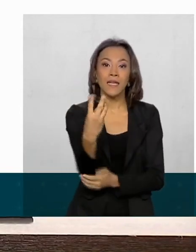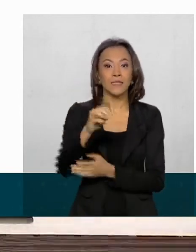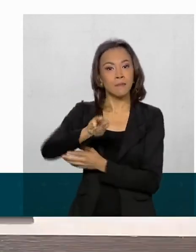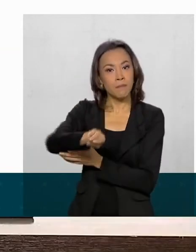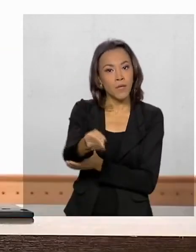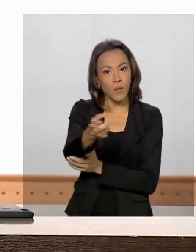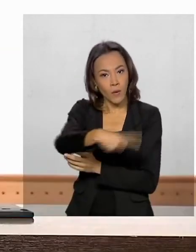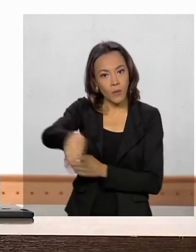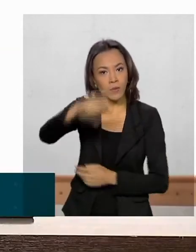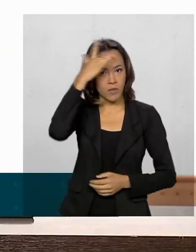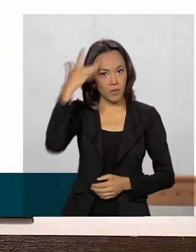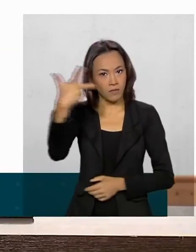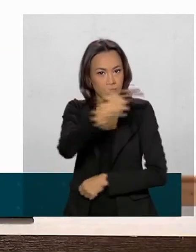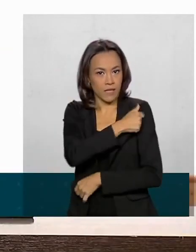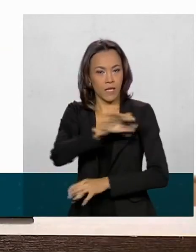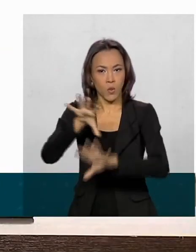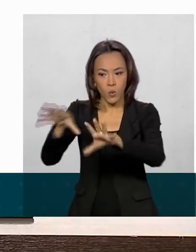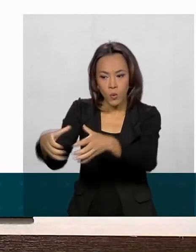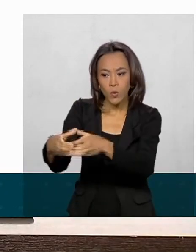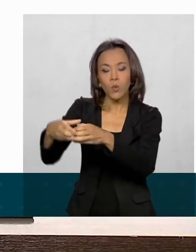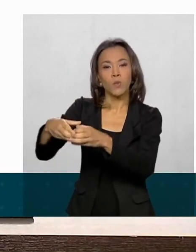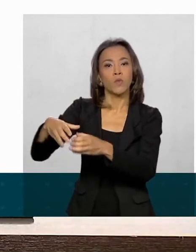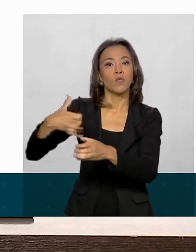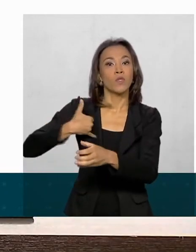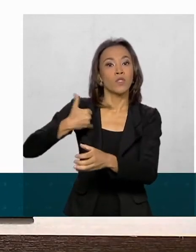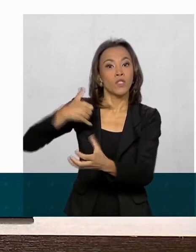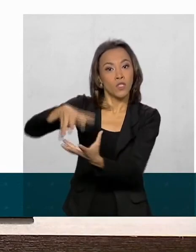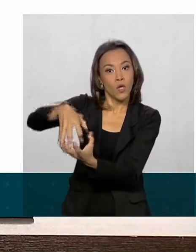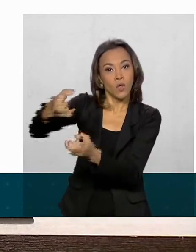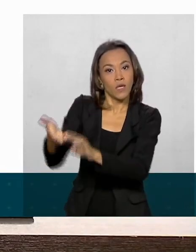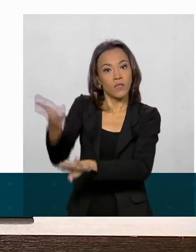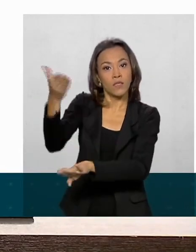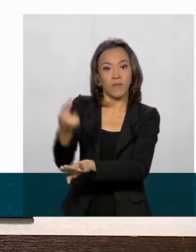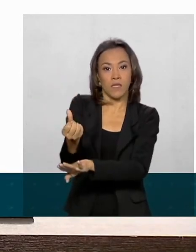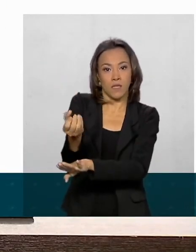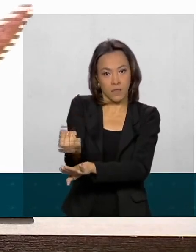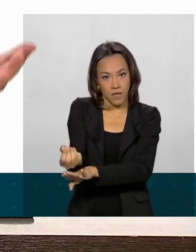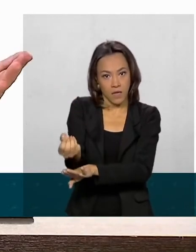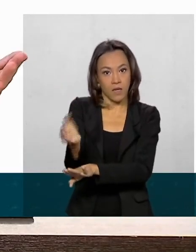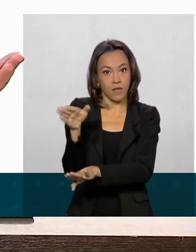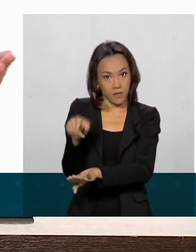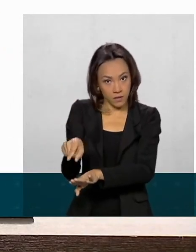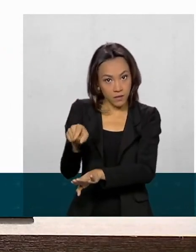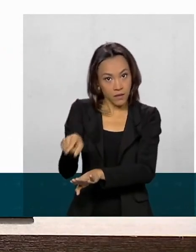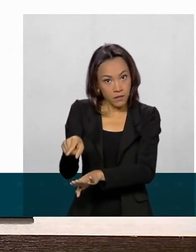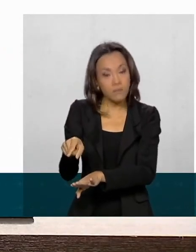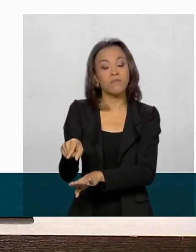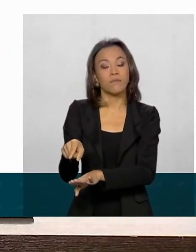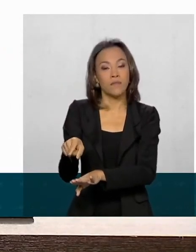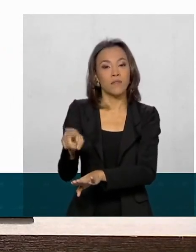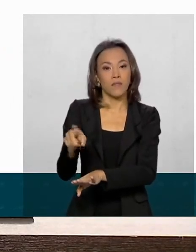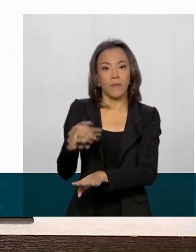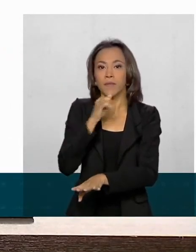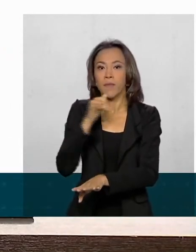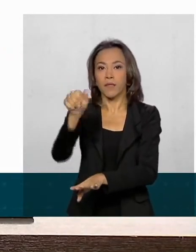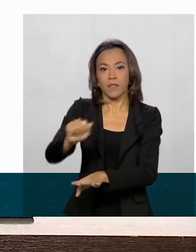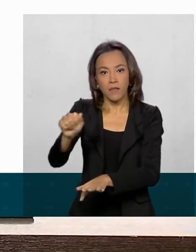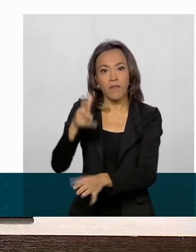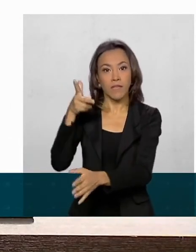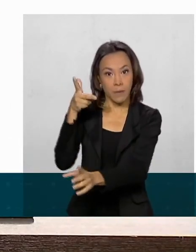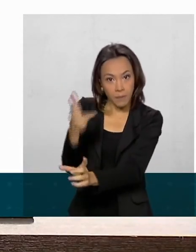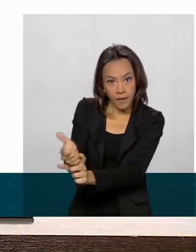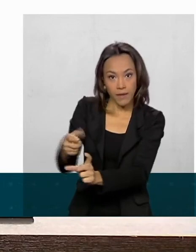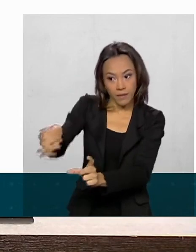vacinados. Serão idosos acima de 60 anos em instituições de longa permanência. Então, nesse sentido, a vacina